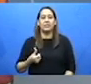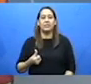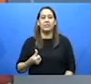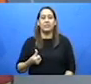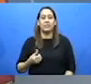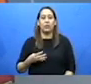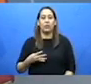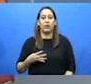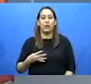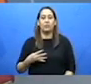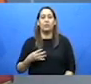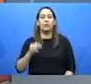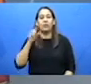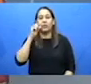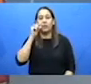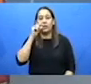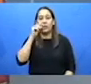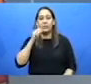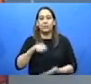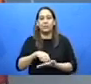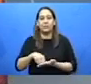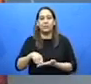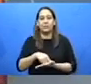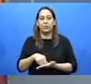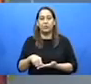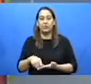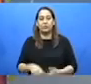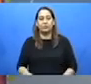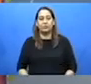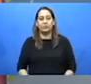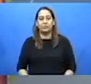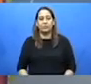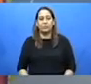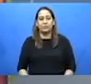164, lápis e borracha.